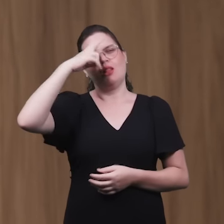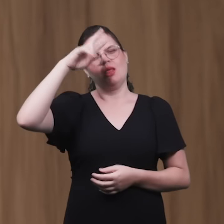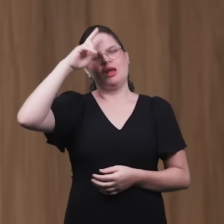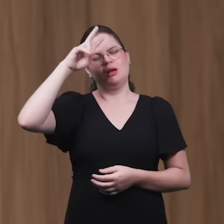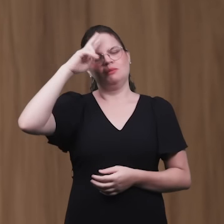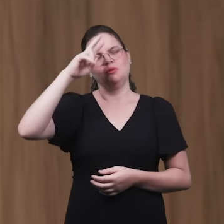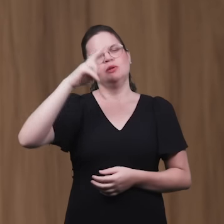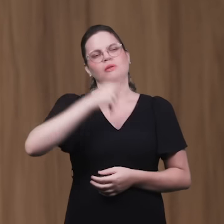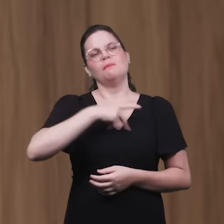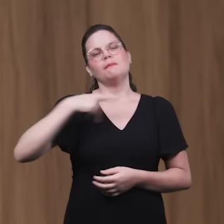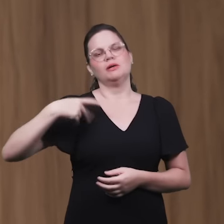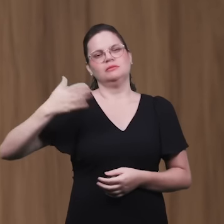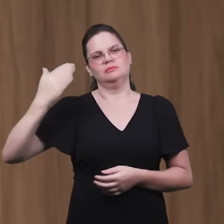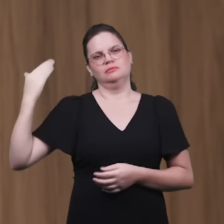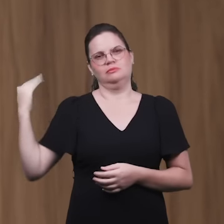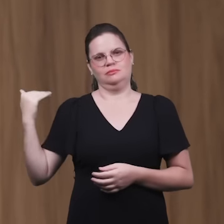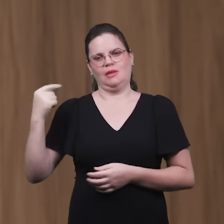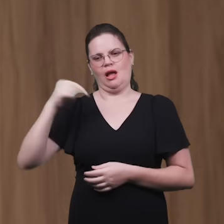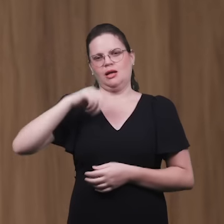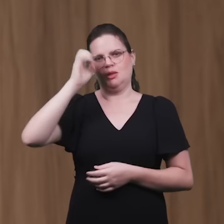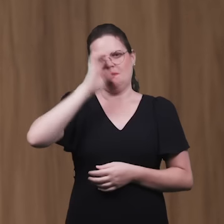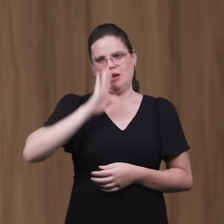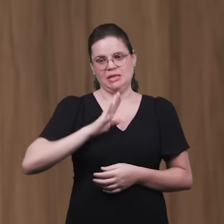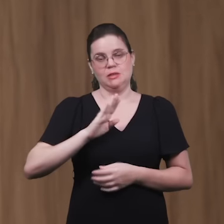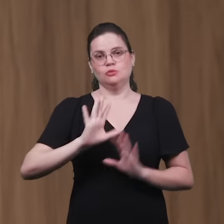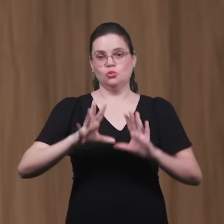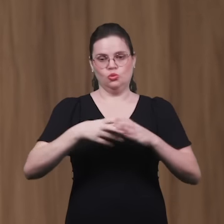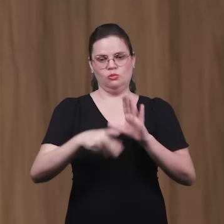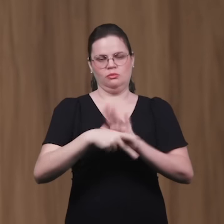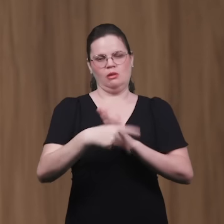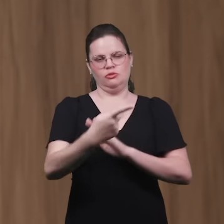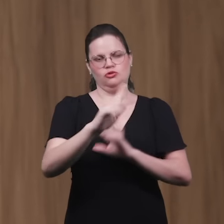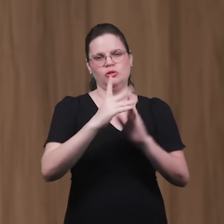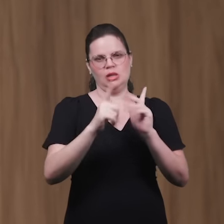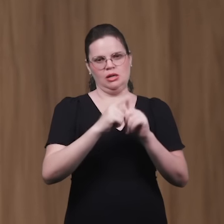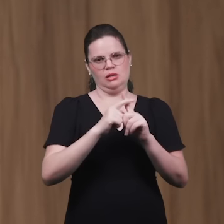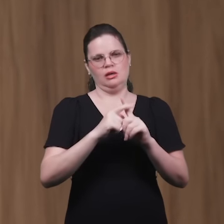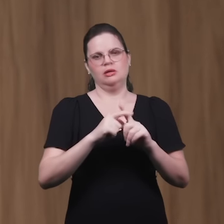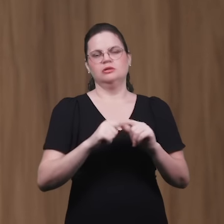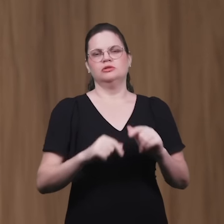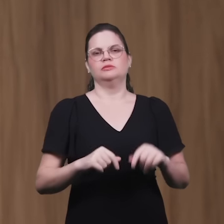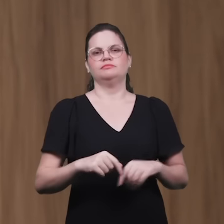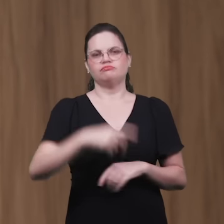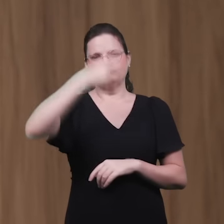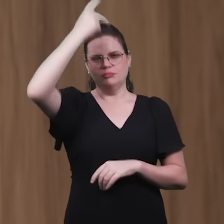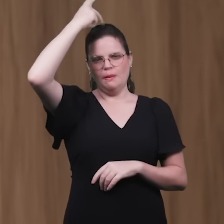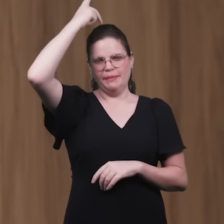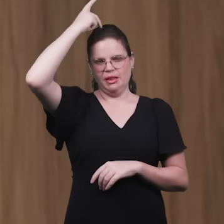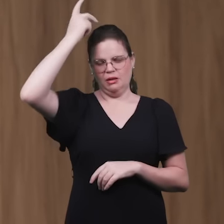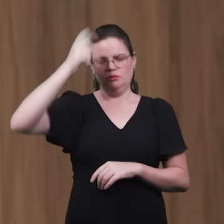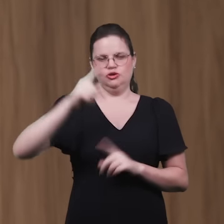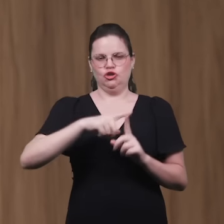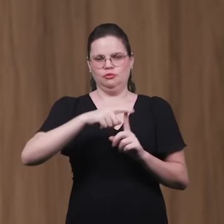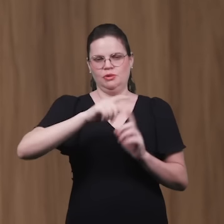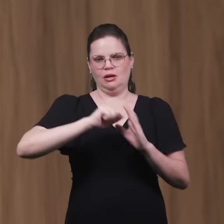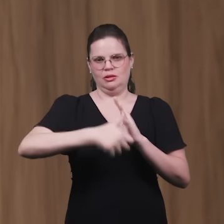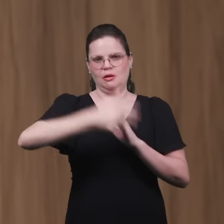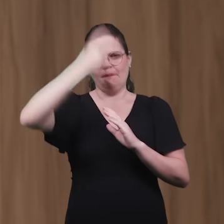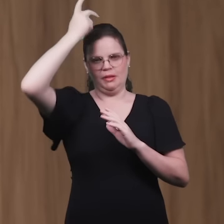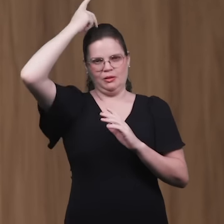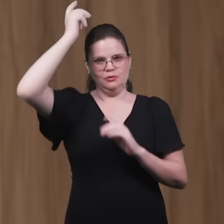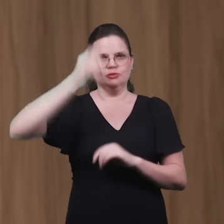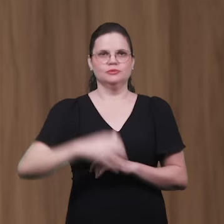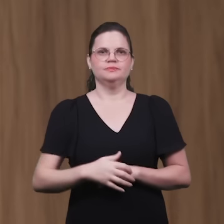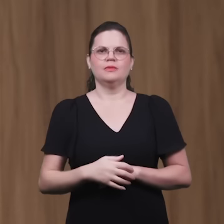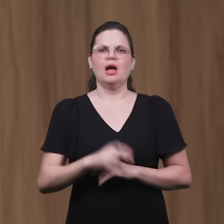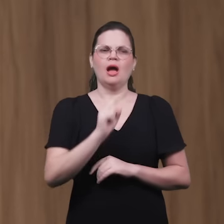primeira vez aqui no Brasil, e ele era de um grupo pentecostal. E ele, nos primeiros dias de contato conosco, ele virou para nós: